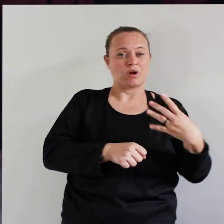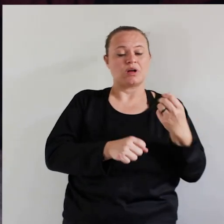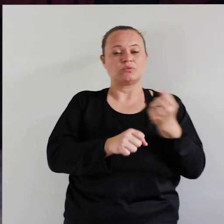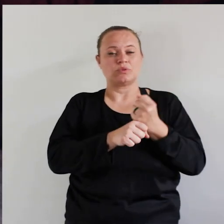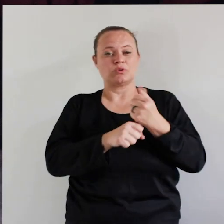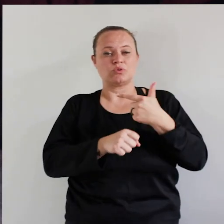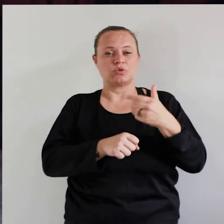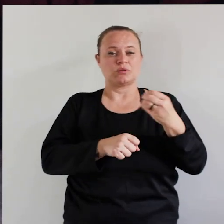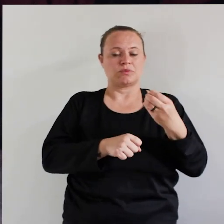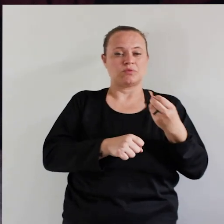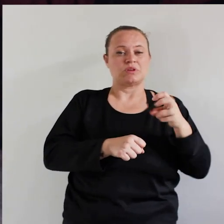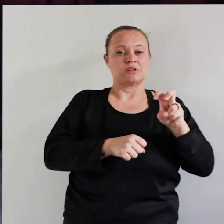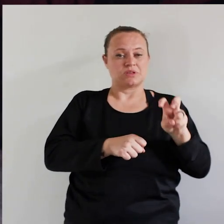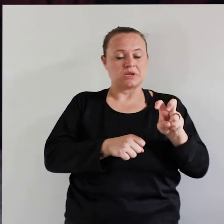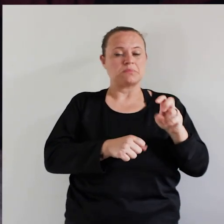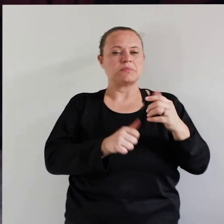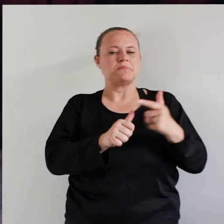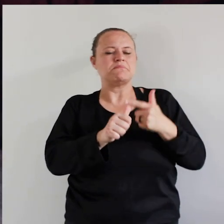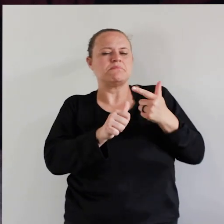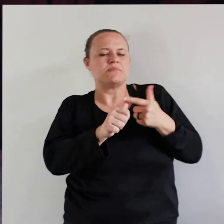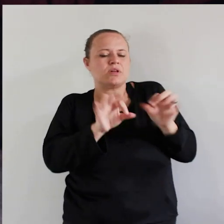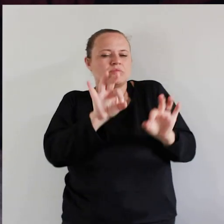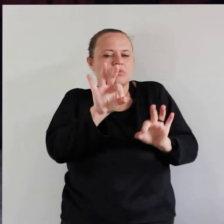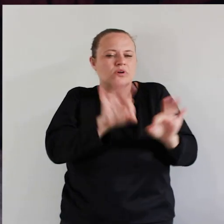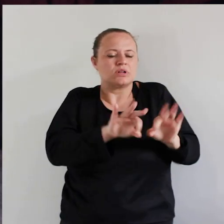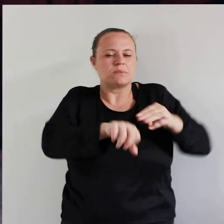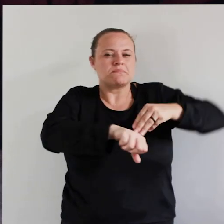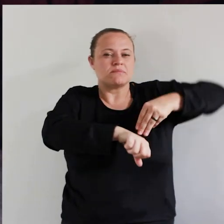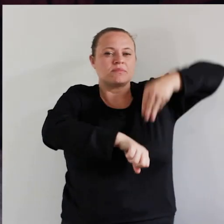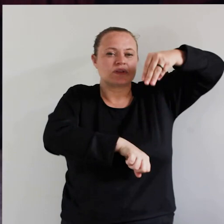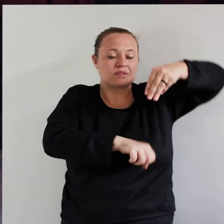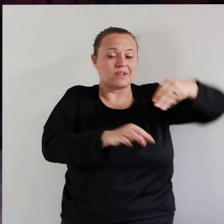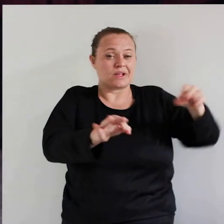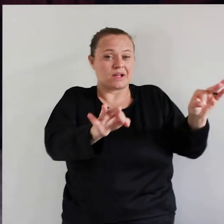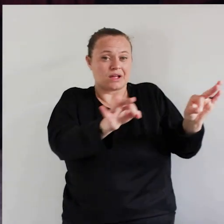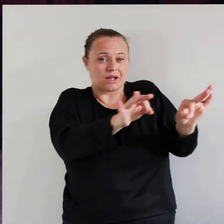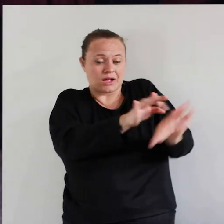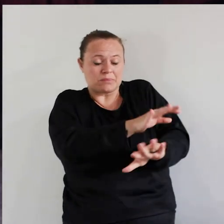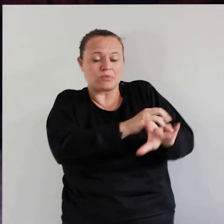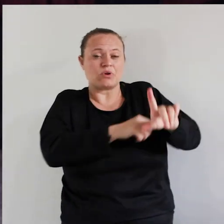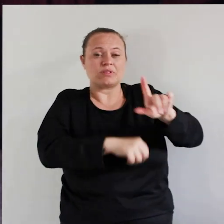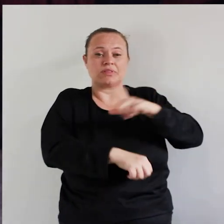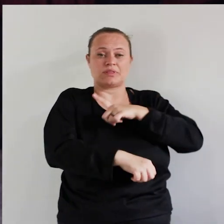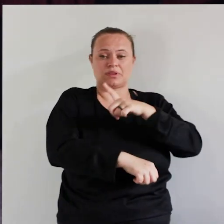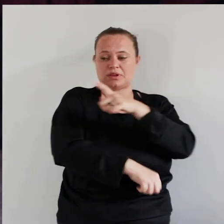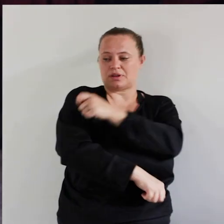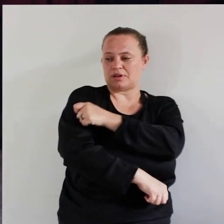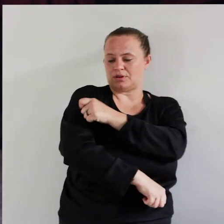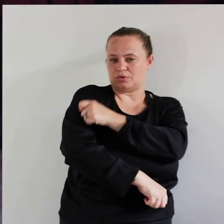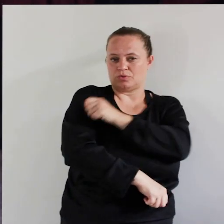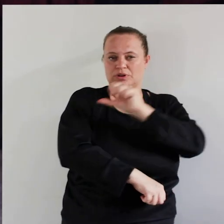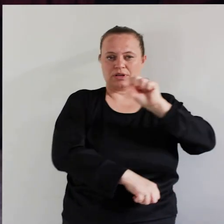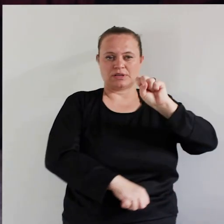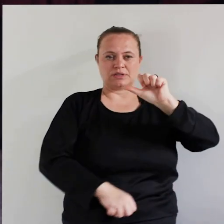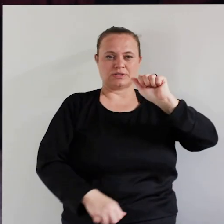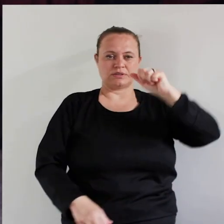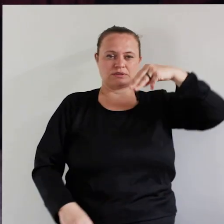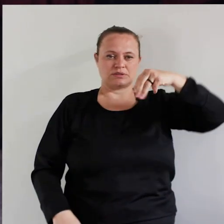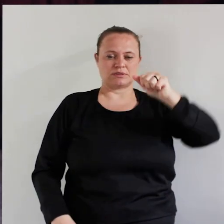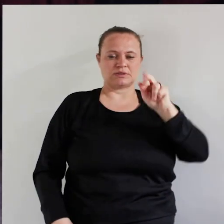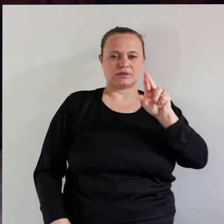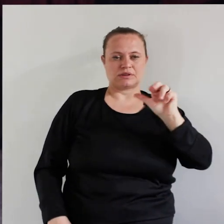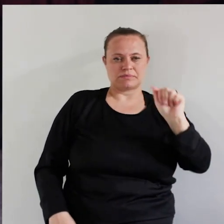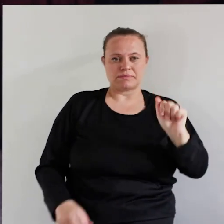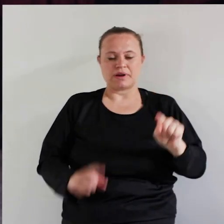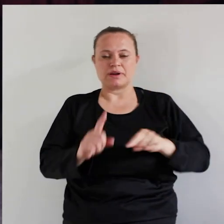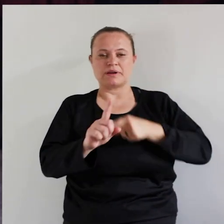dos anos 2004, 2005, as primeiras defesas de mestrado, que foram algumas